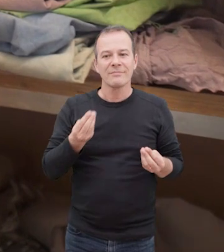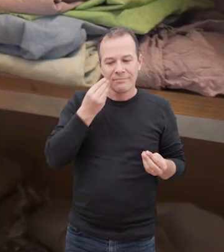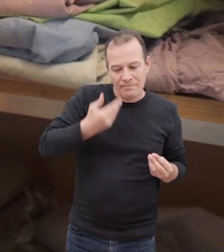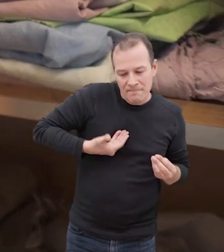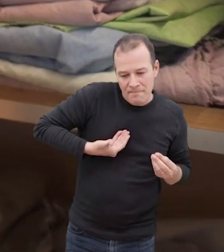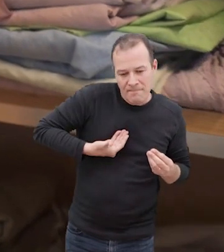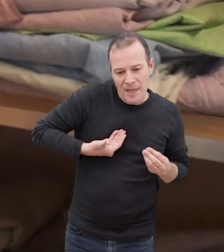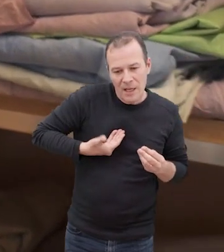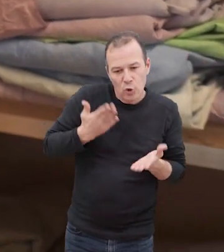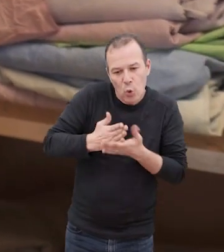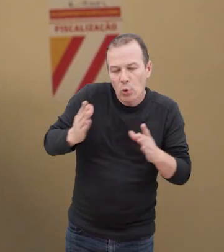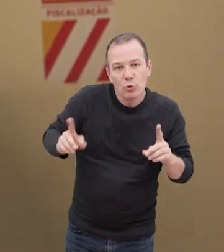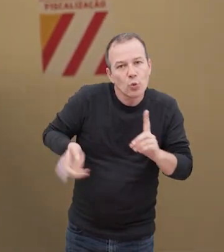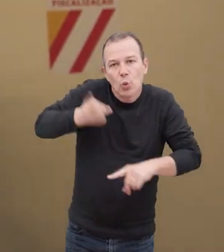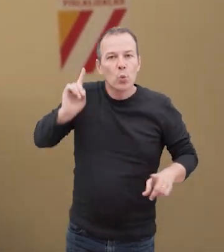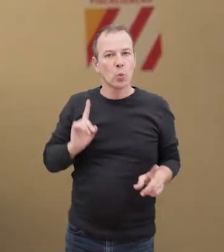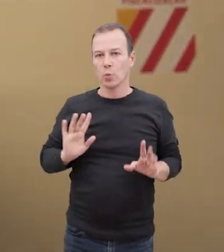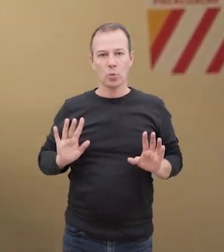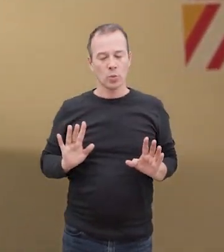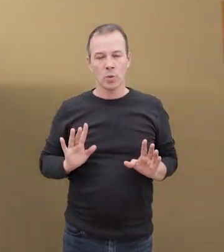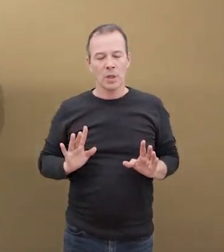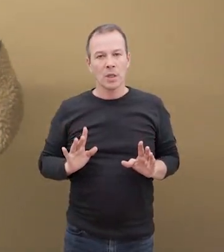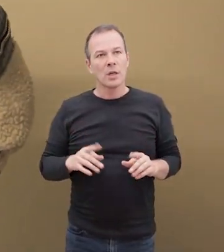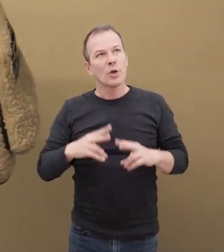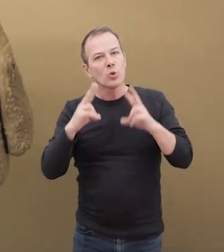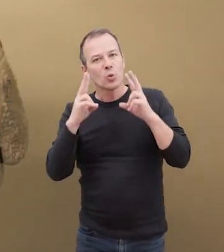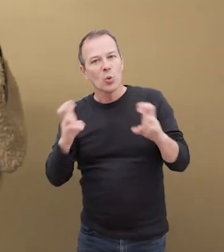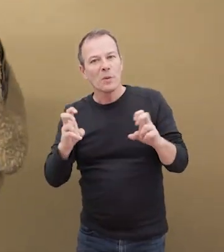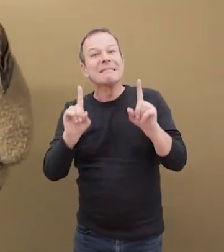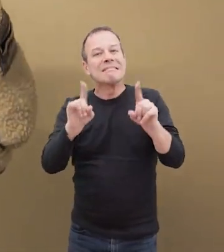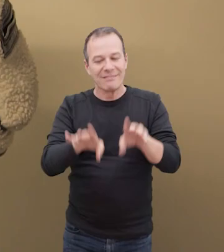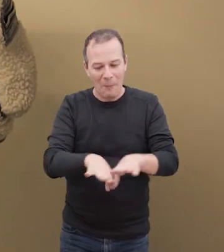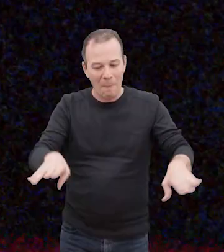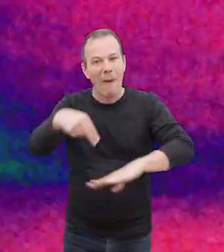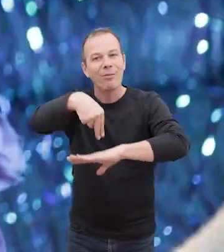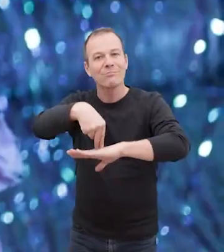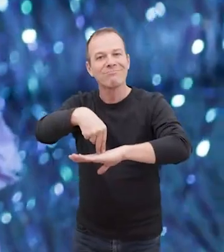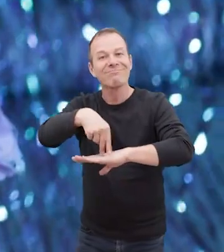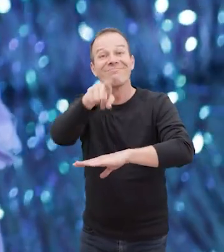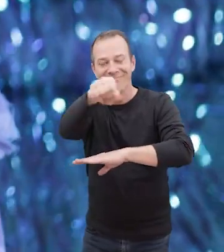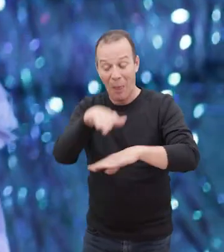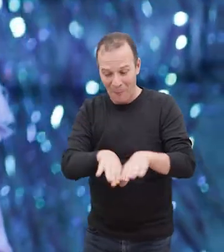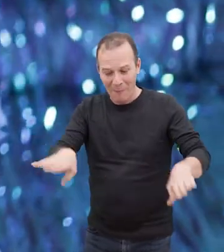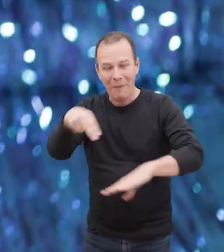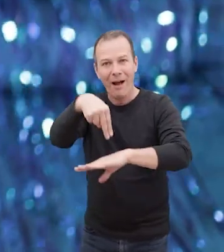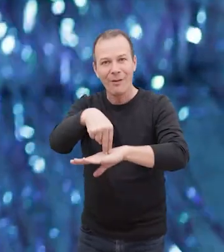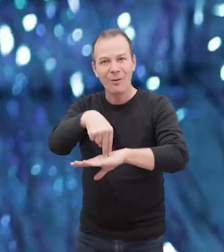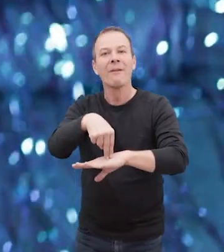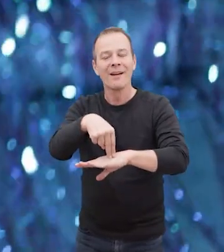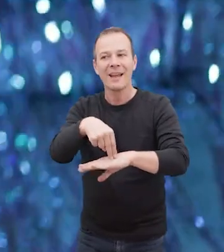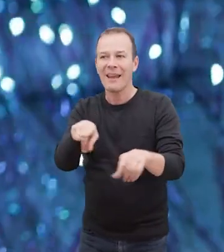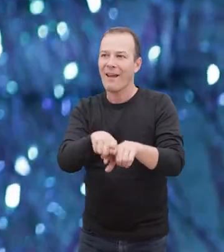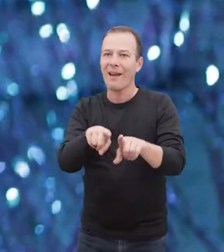do que em mim cabe, aqui, a imaginação. E descobri o palco. O palco